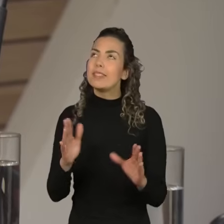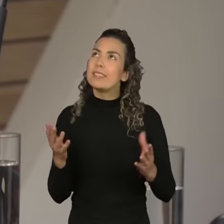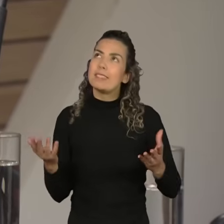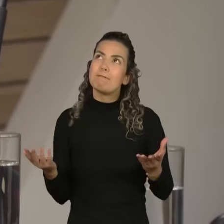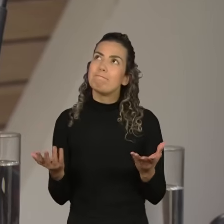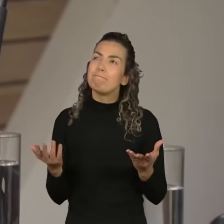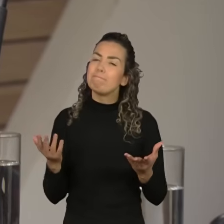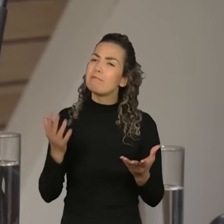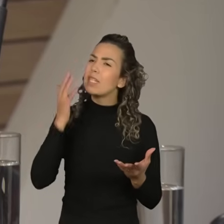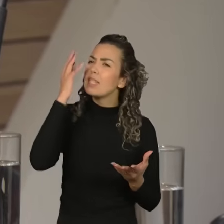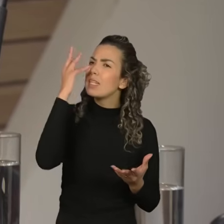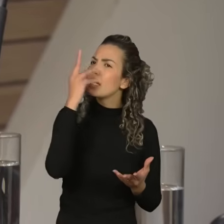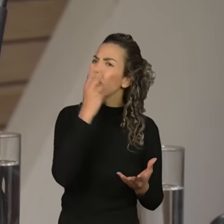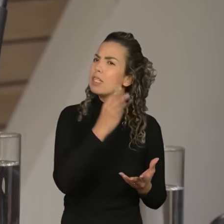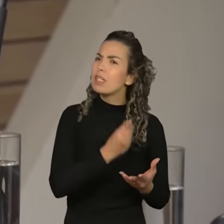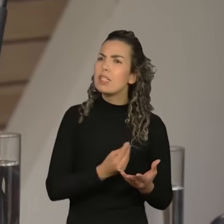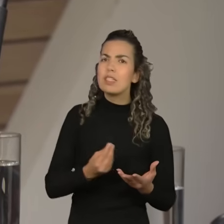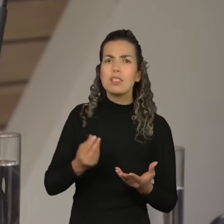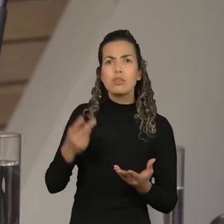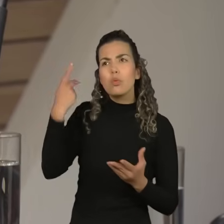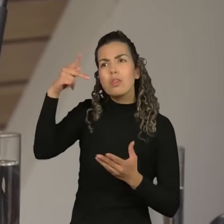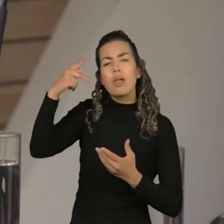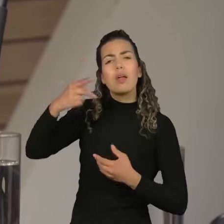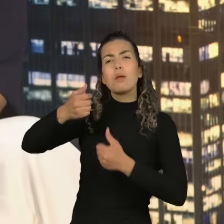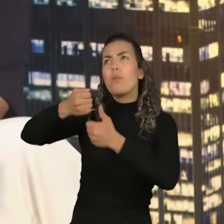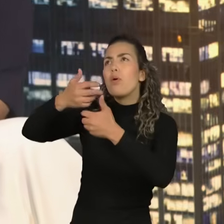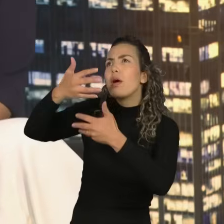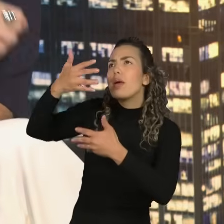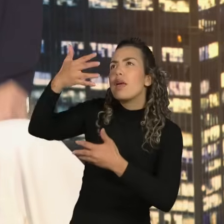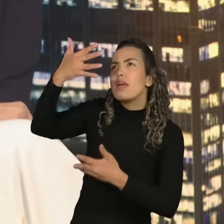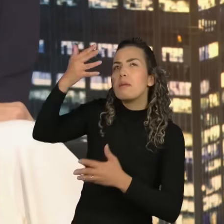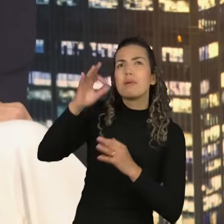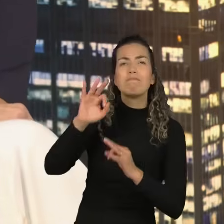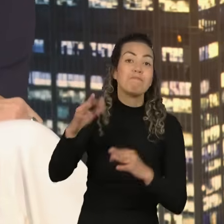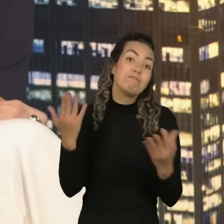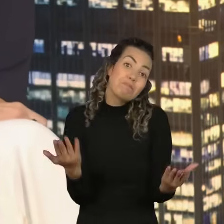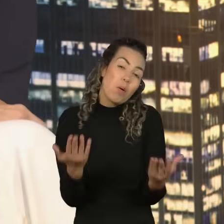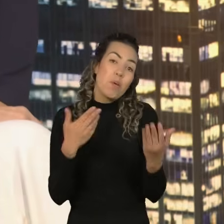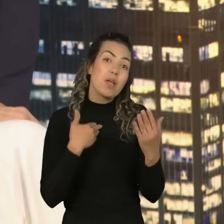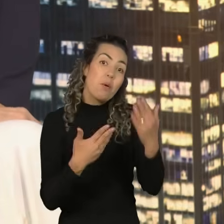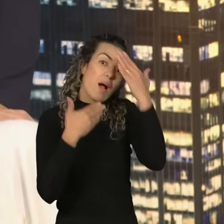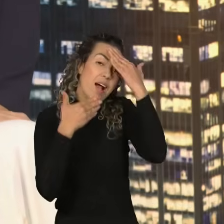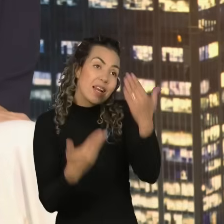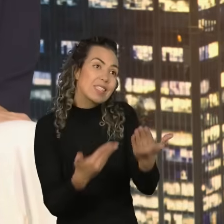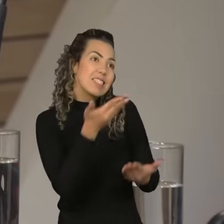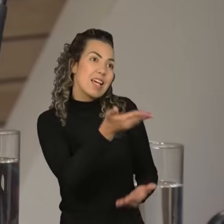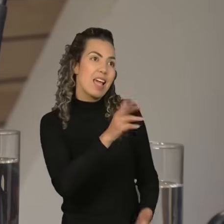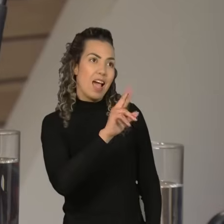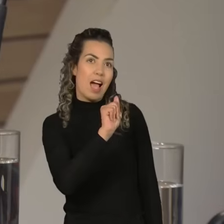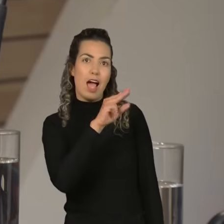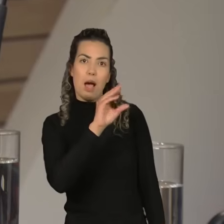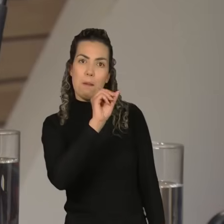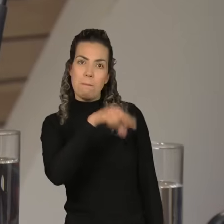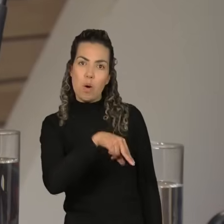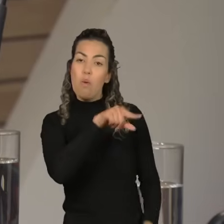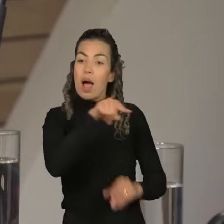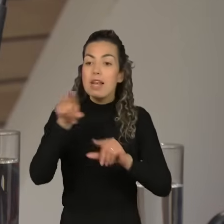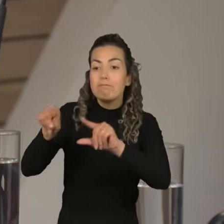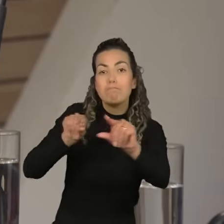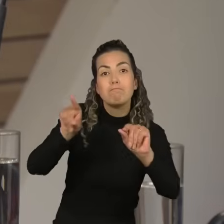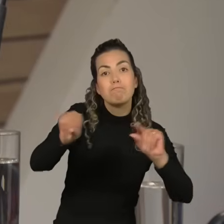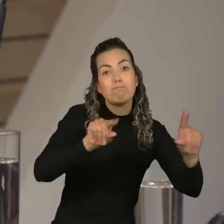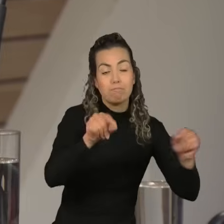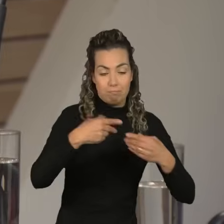essa vitalidade nos versos. Assim. Bom, eu queria agradecer a presença do poeta Ramon Nunes Melo, curador da exposição